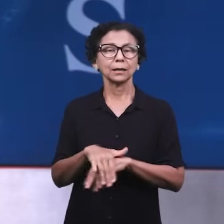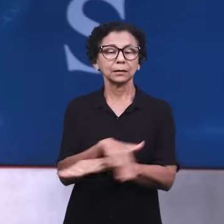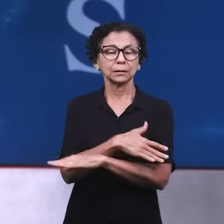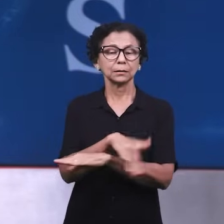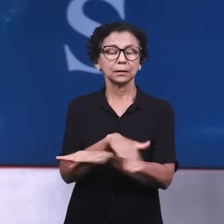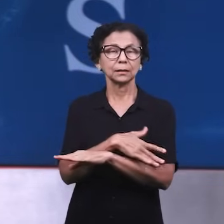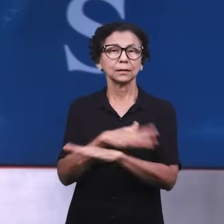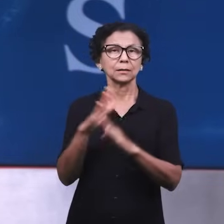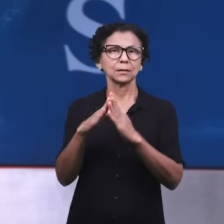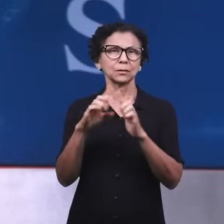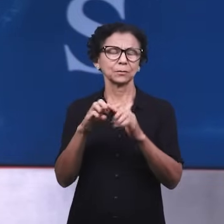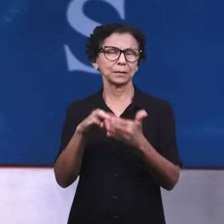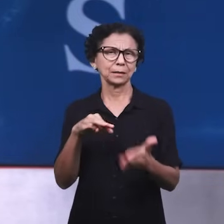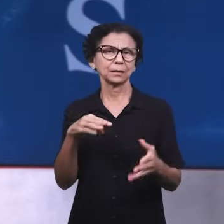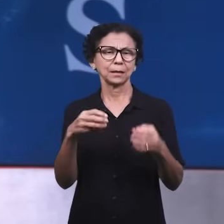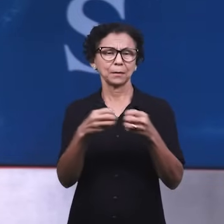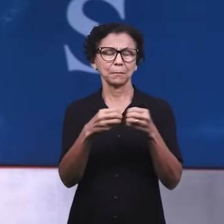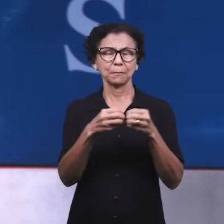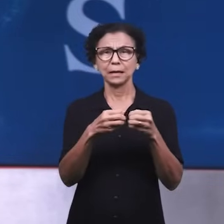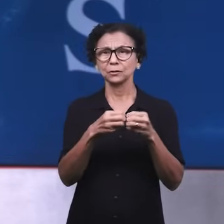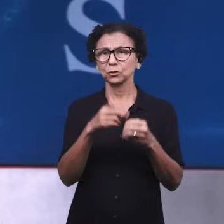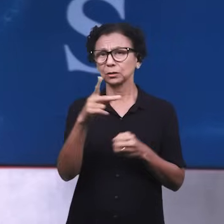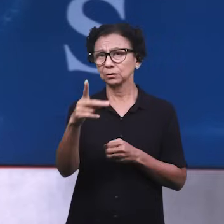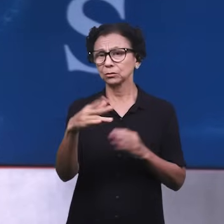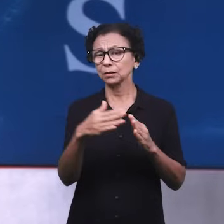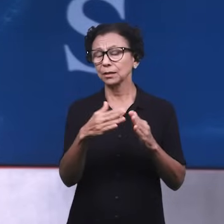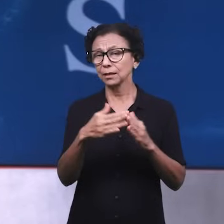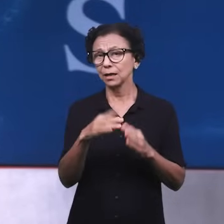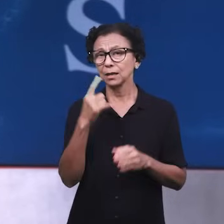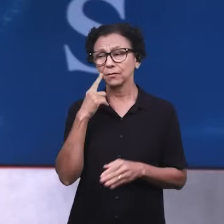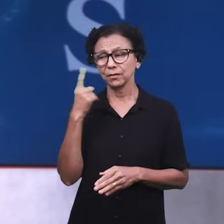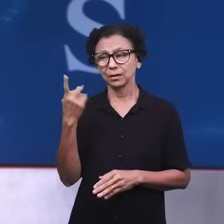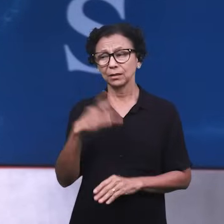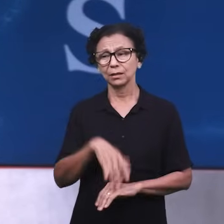Maranata perto aí da sua casa. E isso mesmo, procure no link aí,